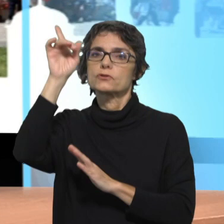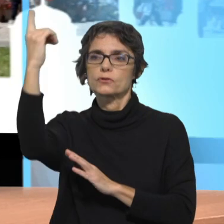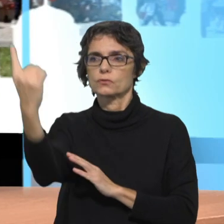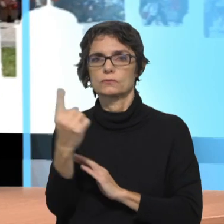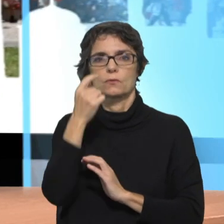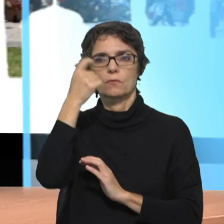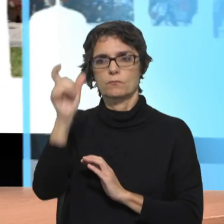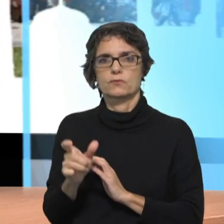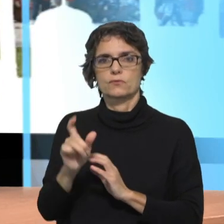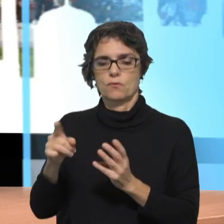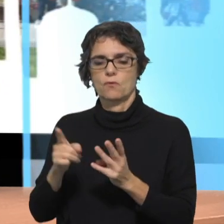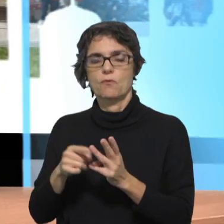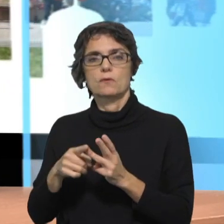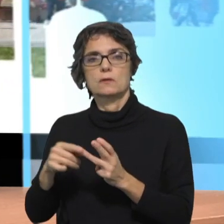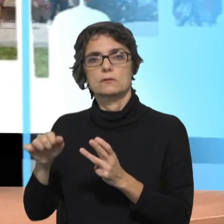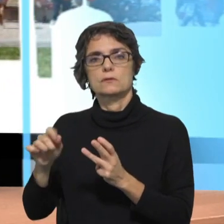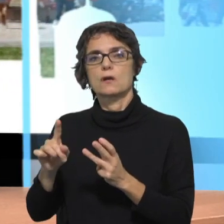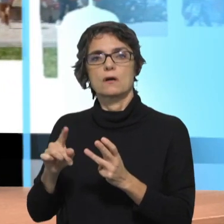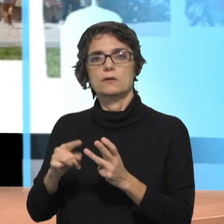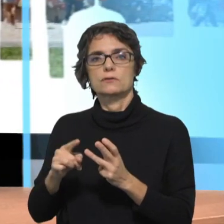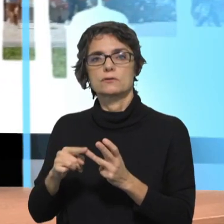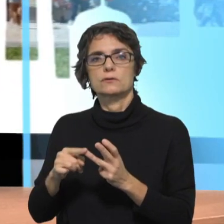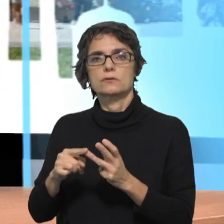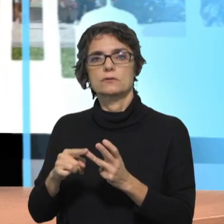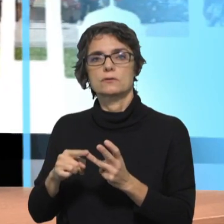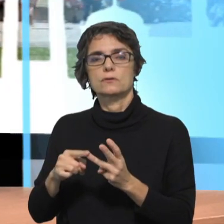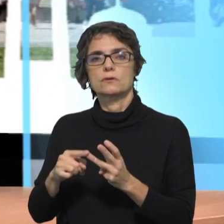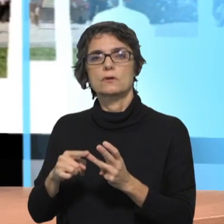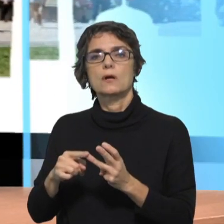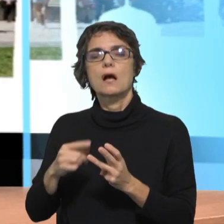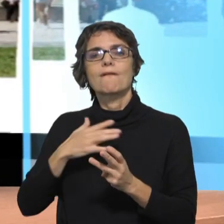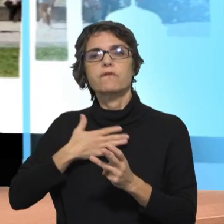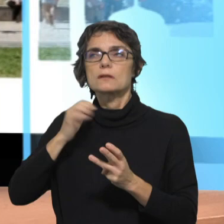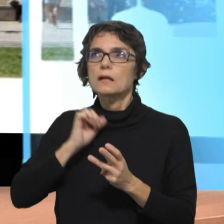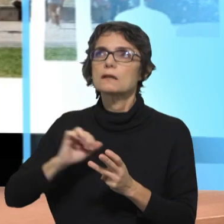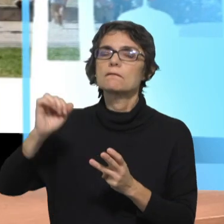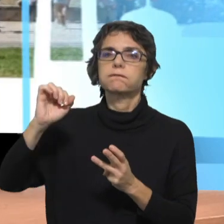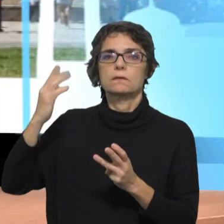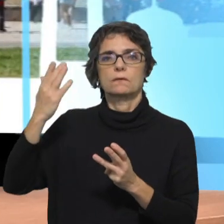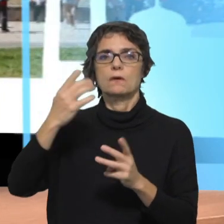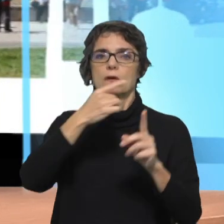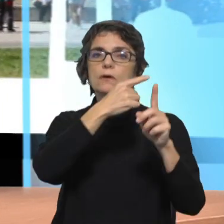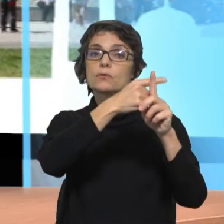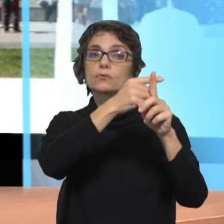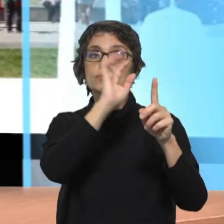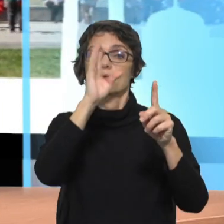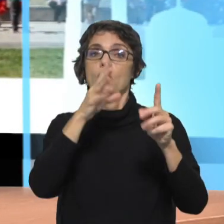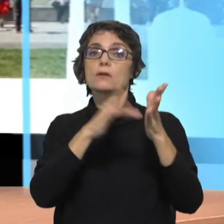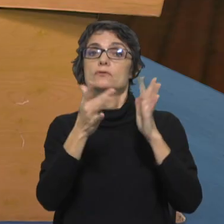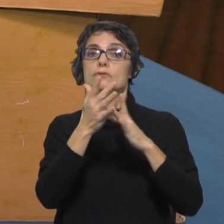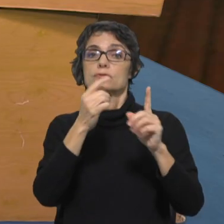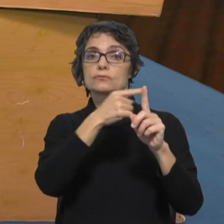é o faça-se de Jesus, não se faça a minha, mas a tua vontade. Podemos que é o sim da redenção. E